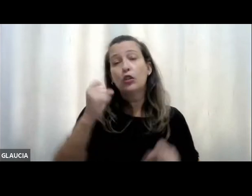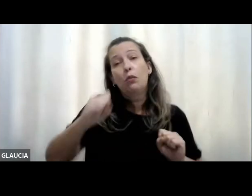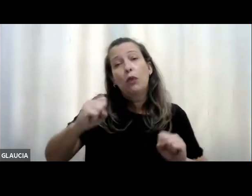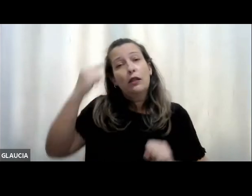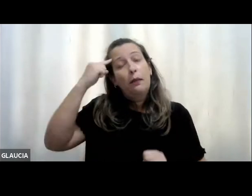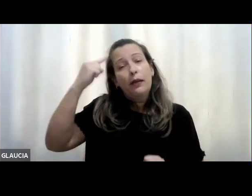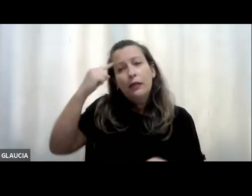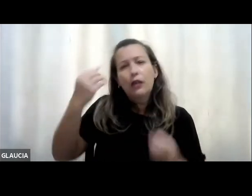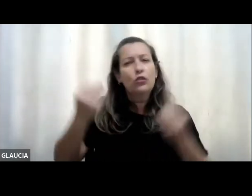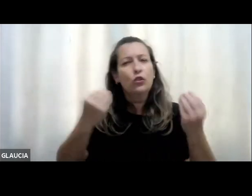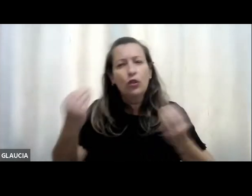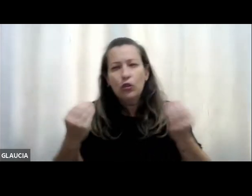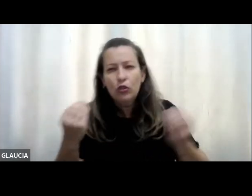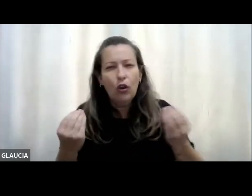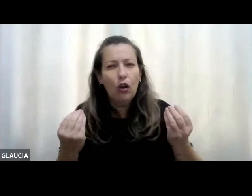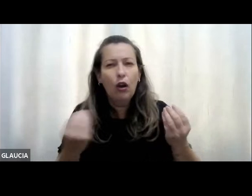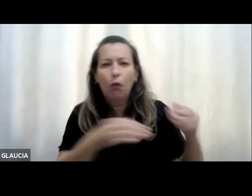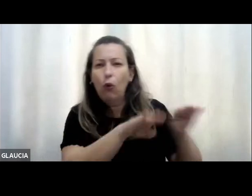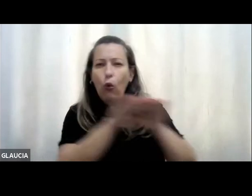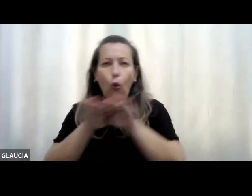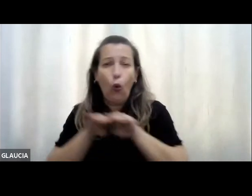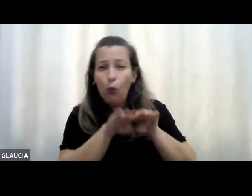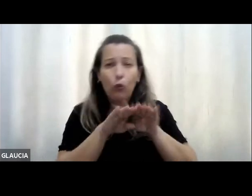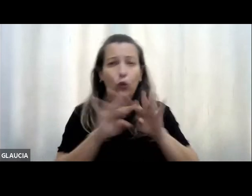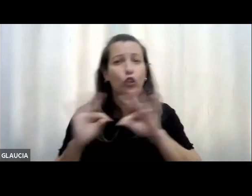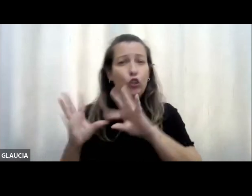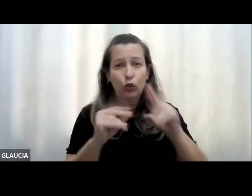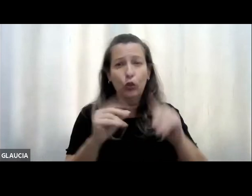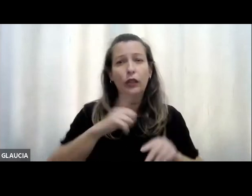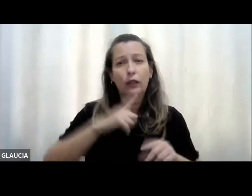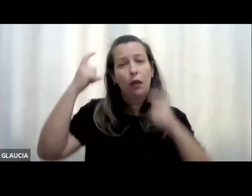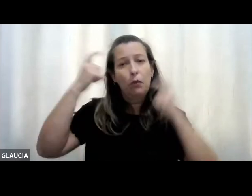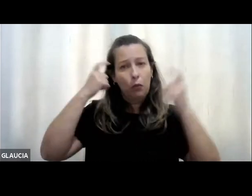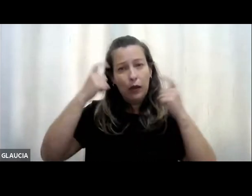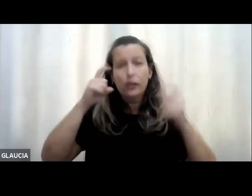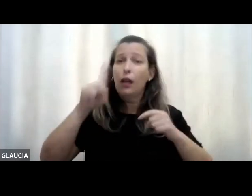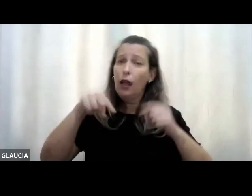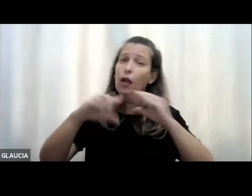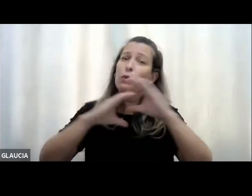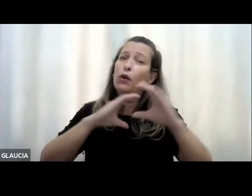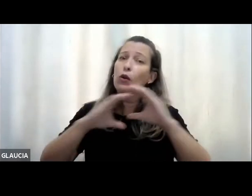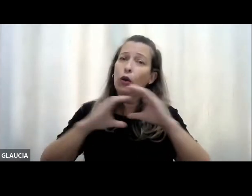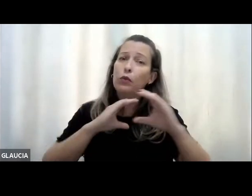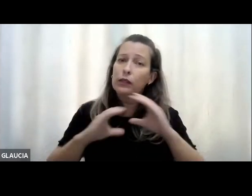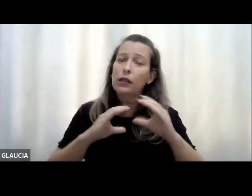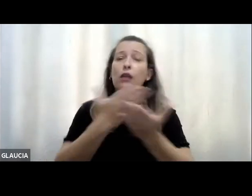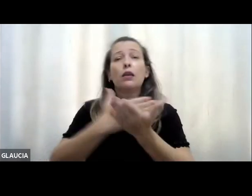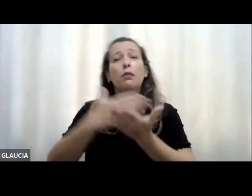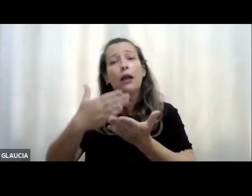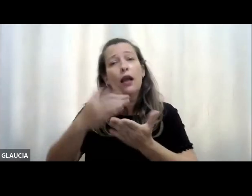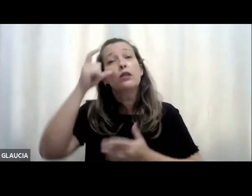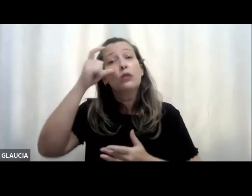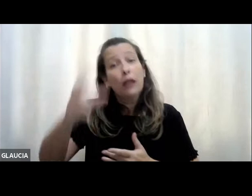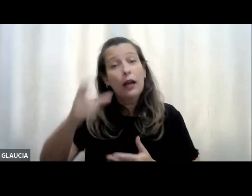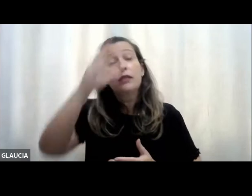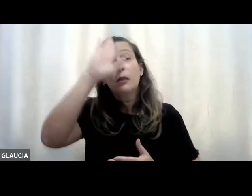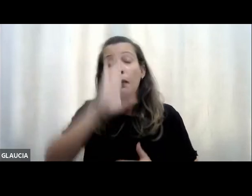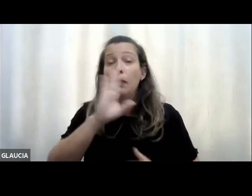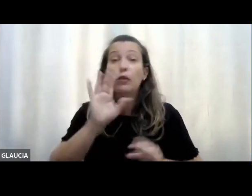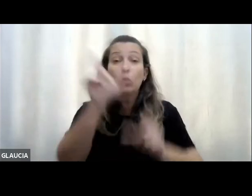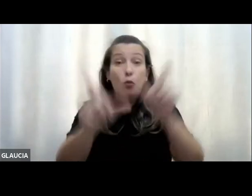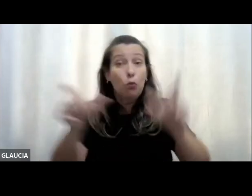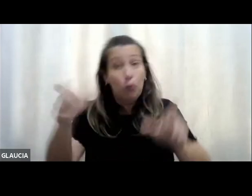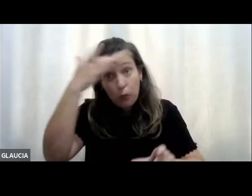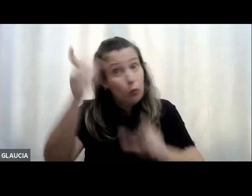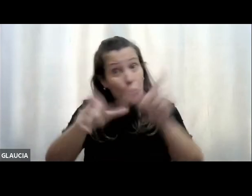fato comum entre todos que têm essa preocupação, é uma comunicação que parte do interesse público. Se ela parte